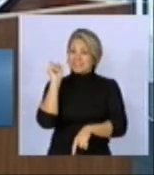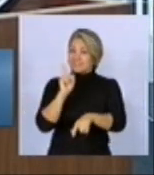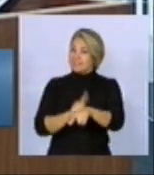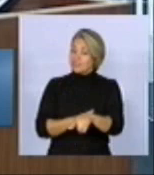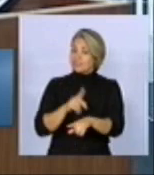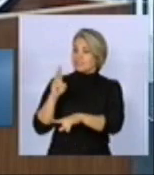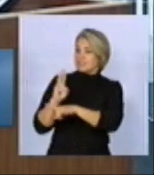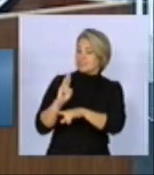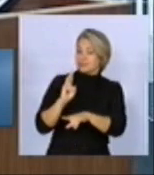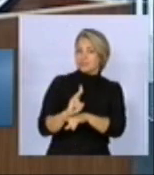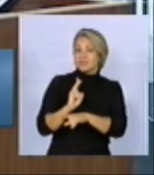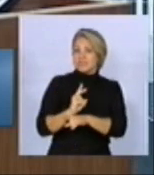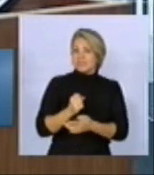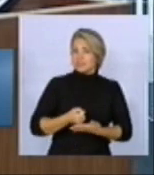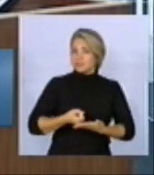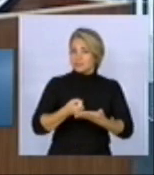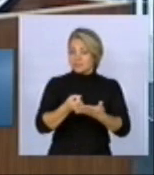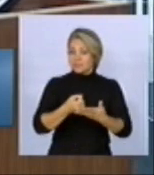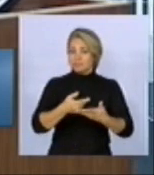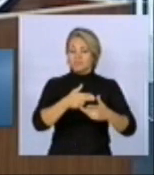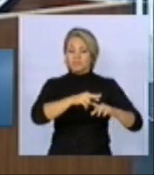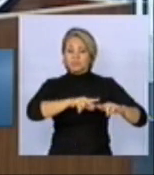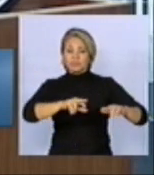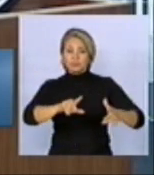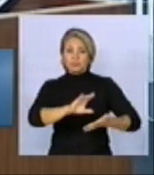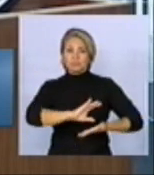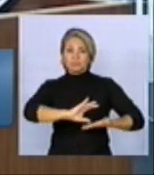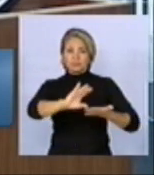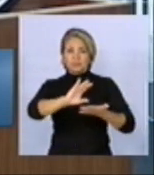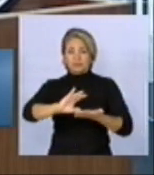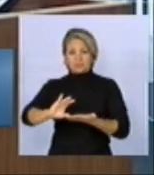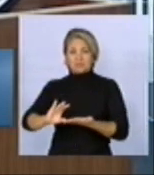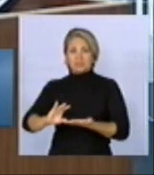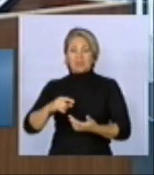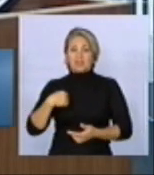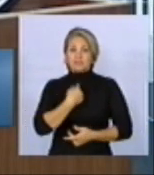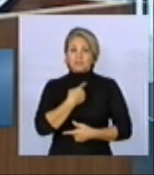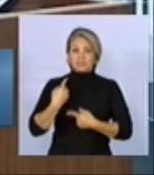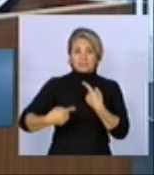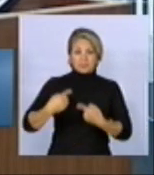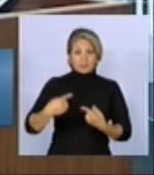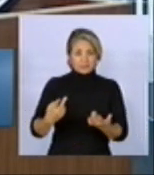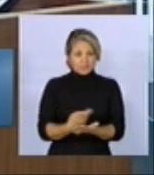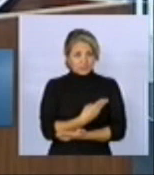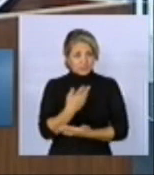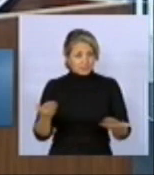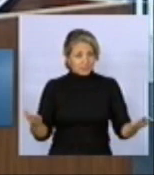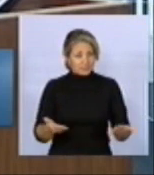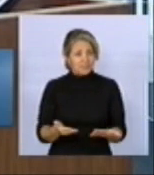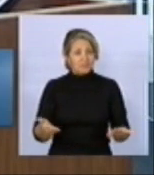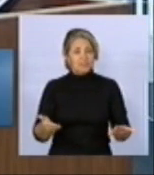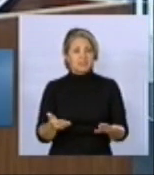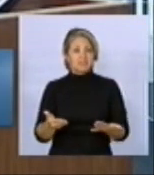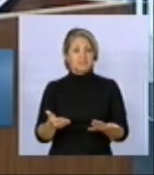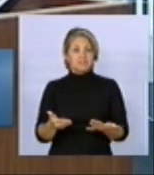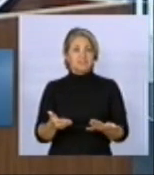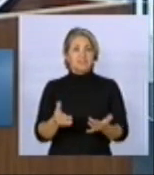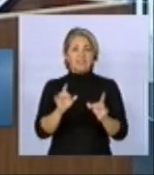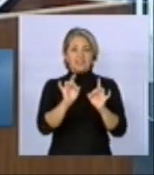defesa da sustentação oral doss recursos o nosso debate será eh